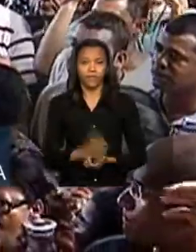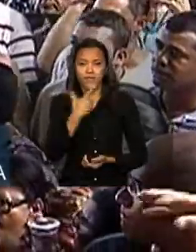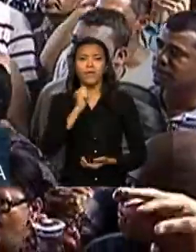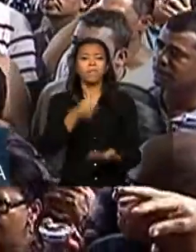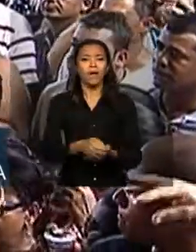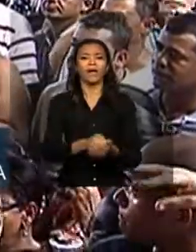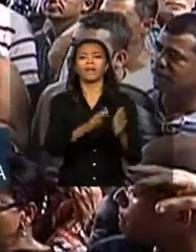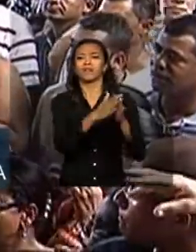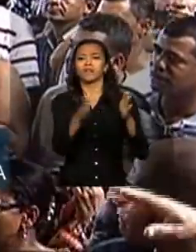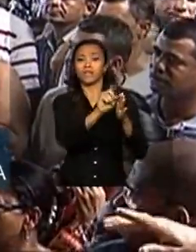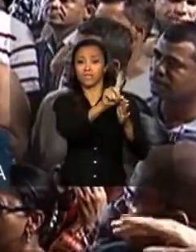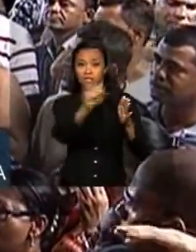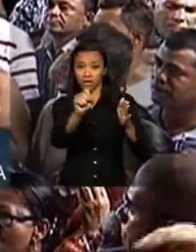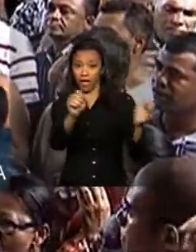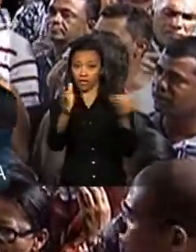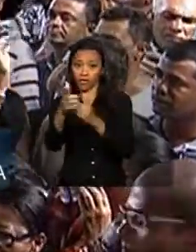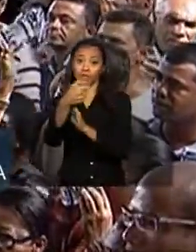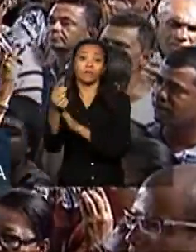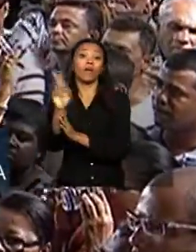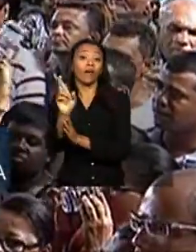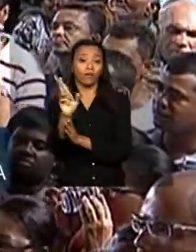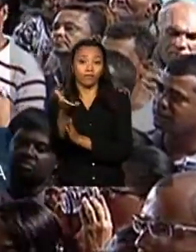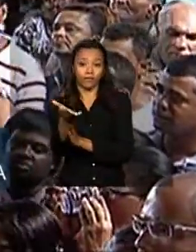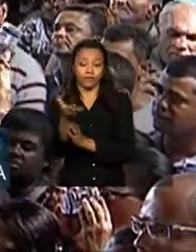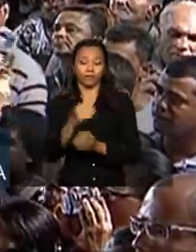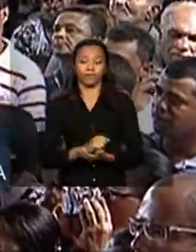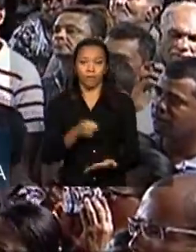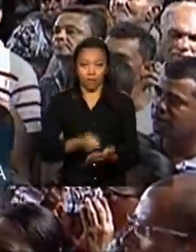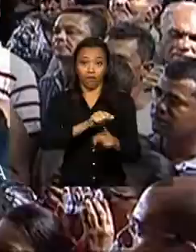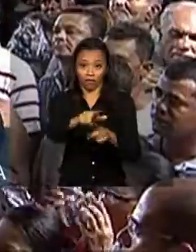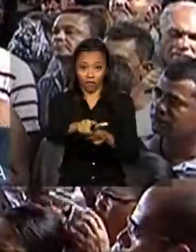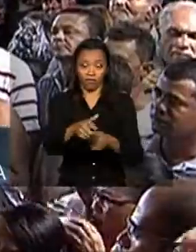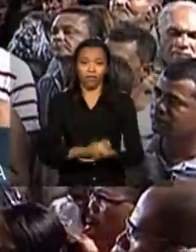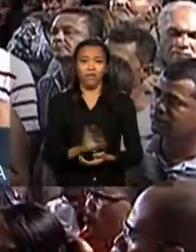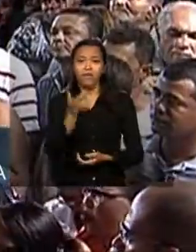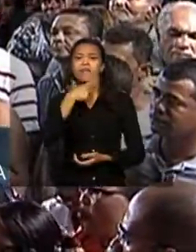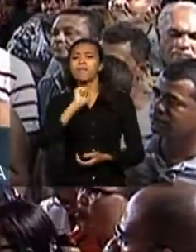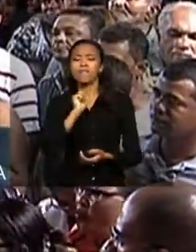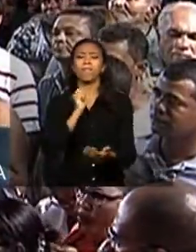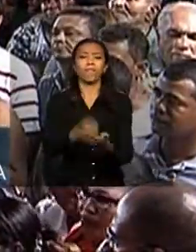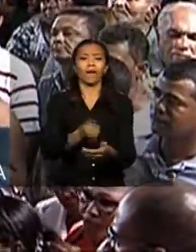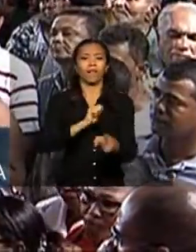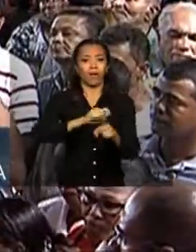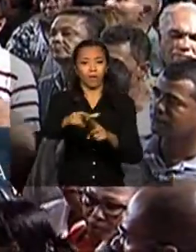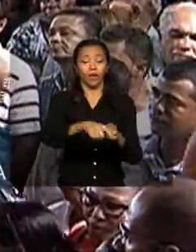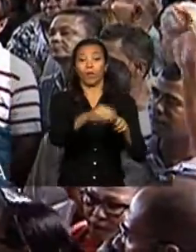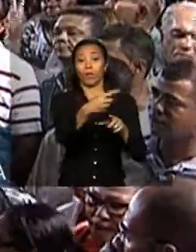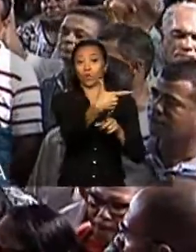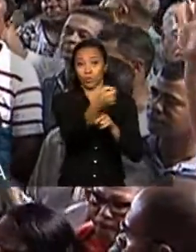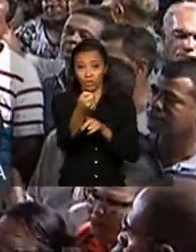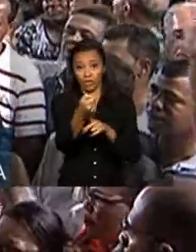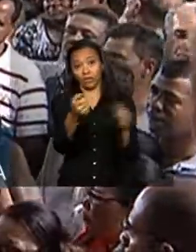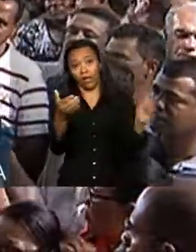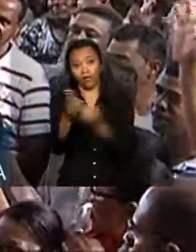entre 100 e 200 reais? Levanta a mão. Baixa aí. Agora, quem pagava entre 200 e 300 reais